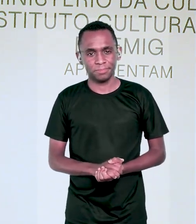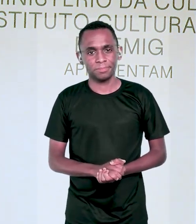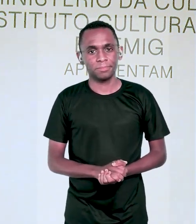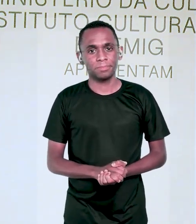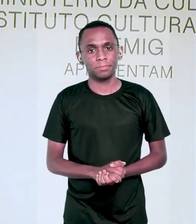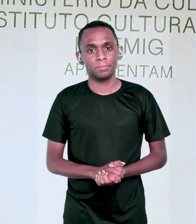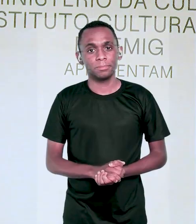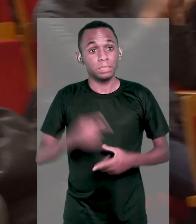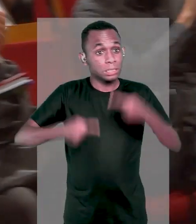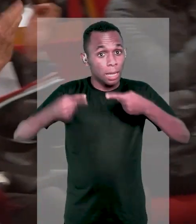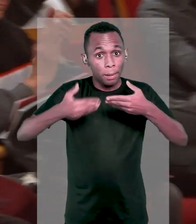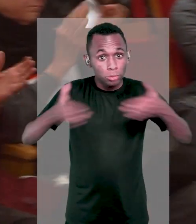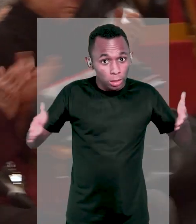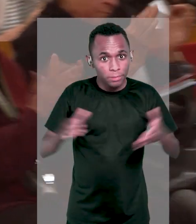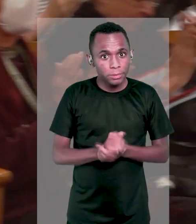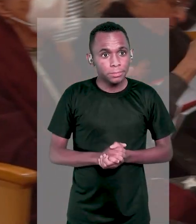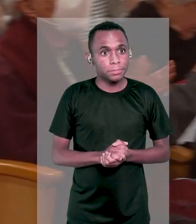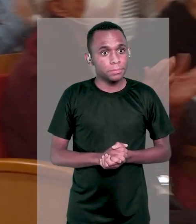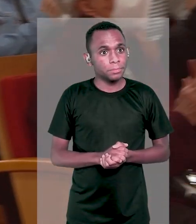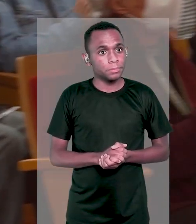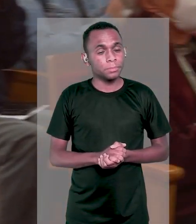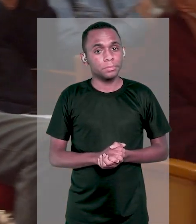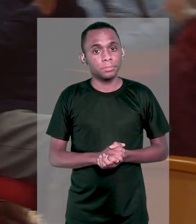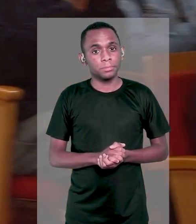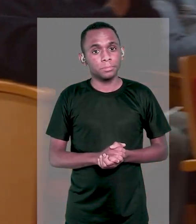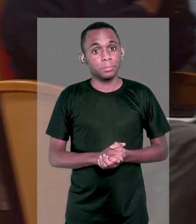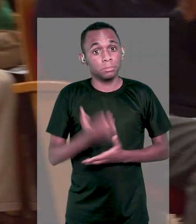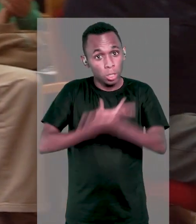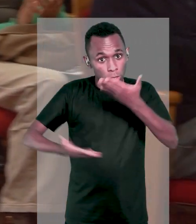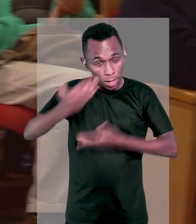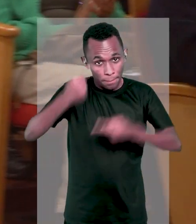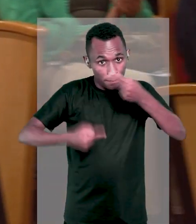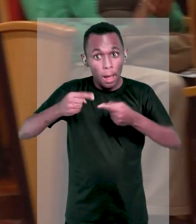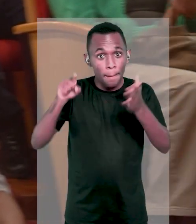a plateia aplaude calorosamente o encerramento de Jorge